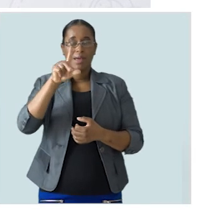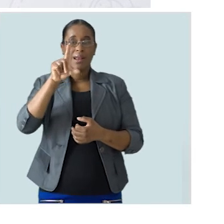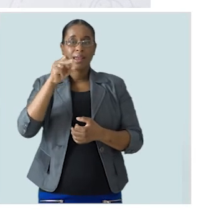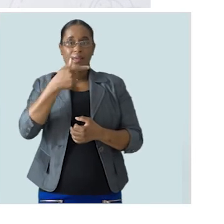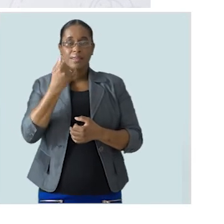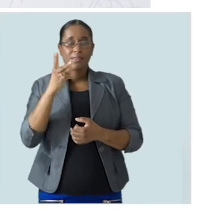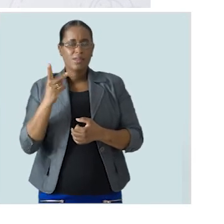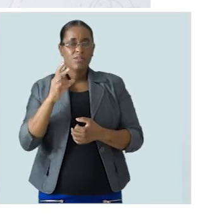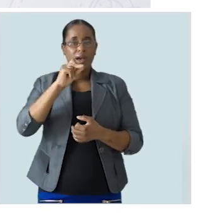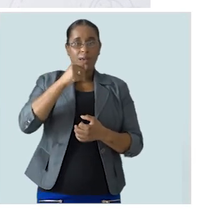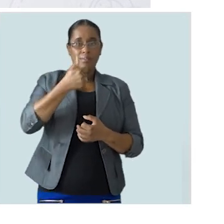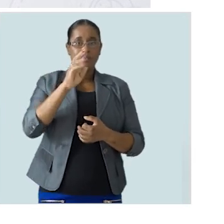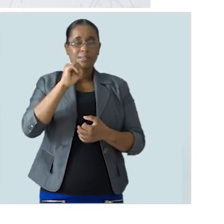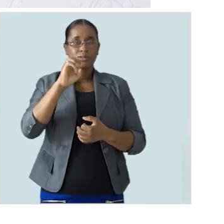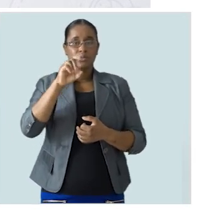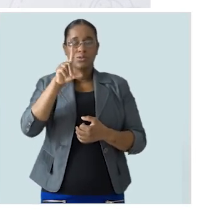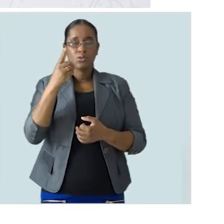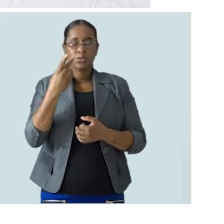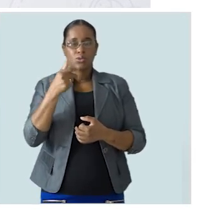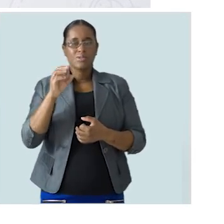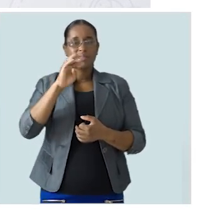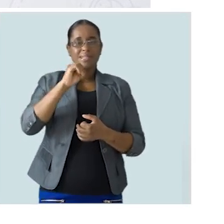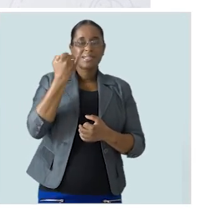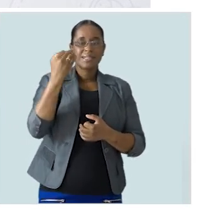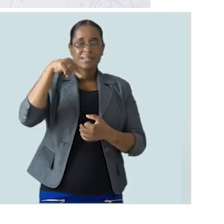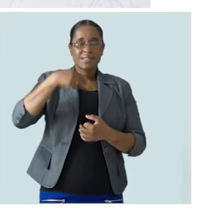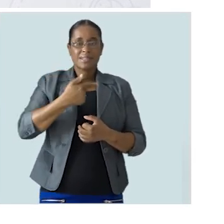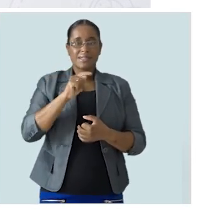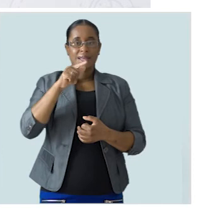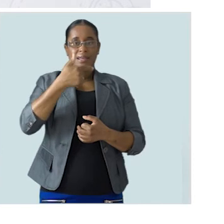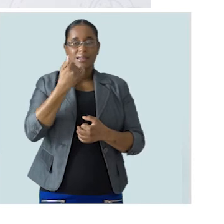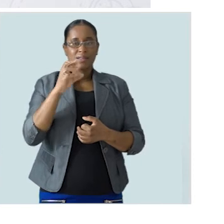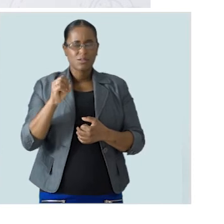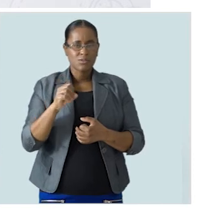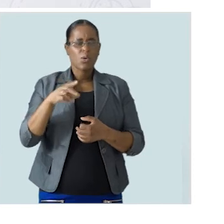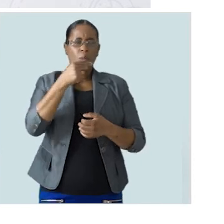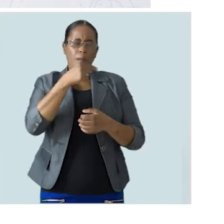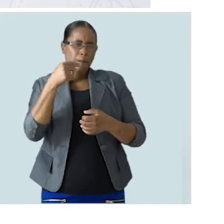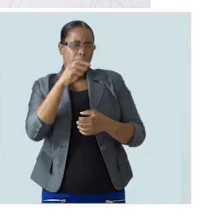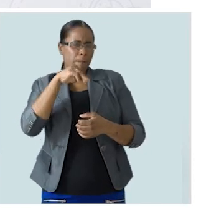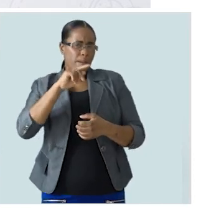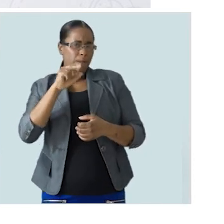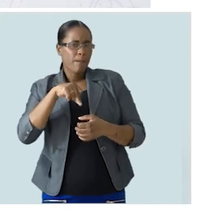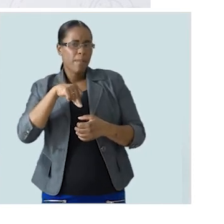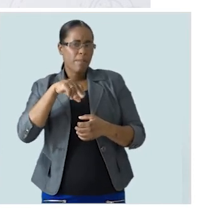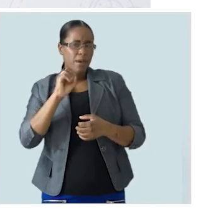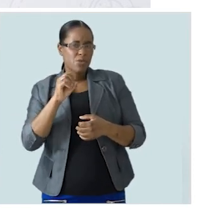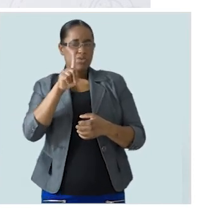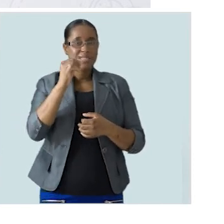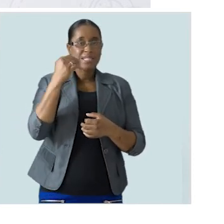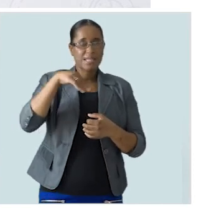O menos lindo, grau superlativo, relativo de